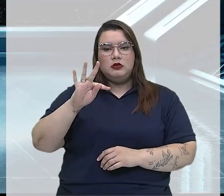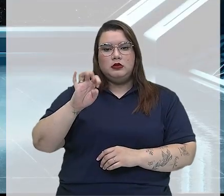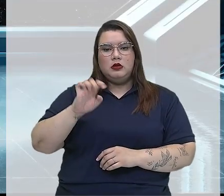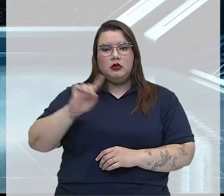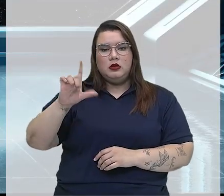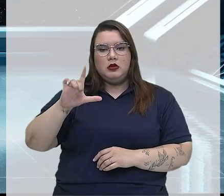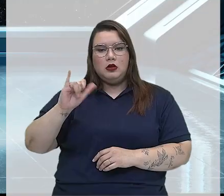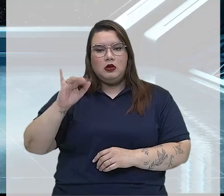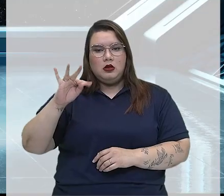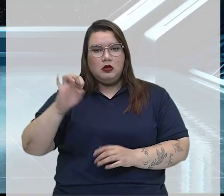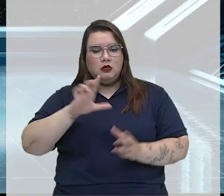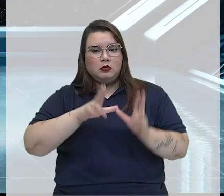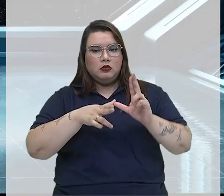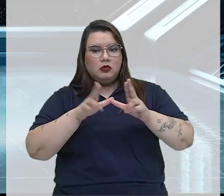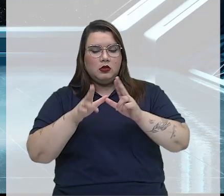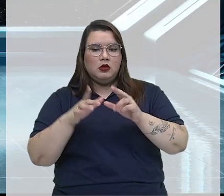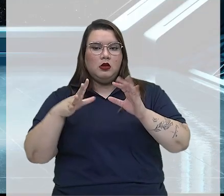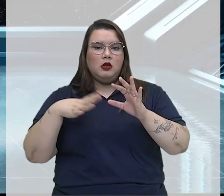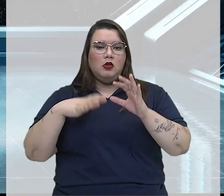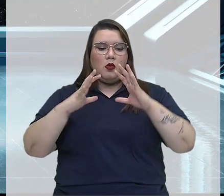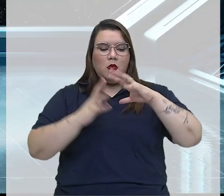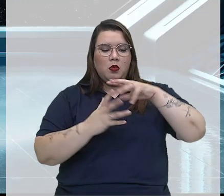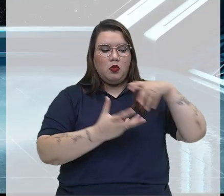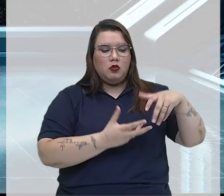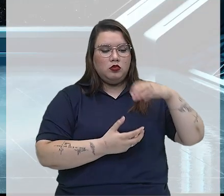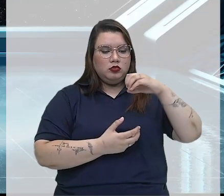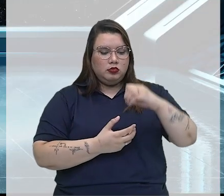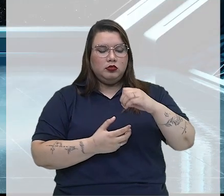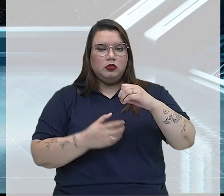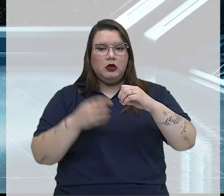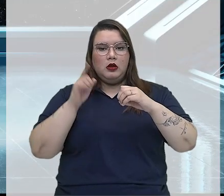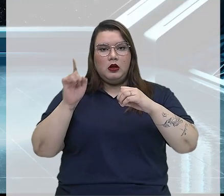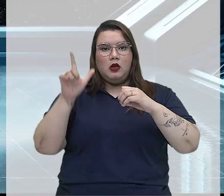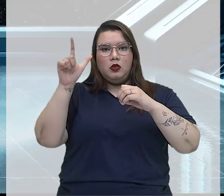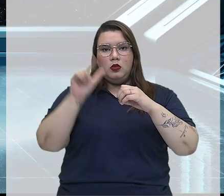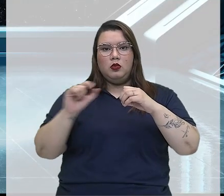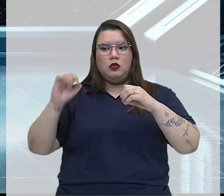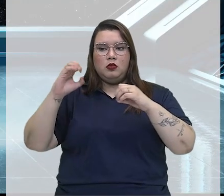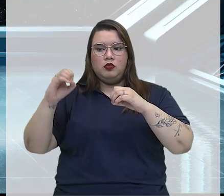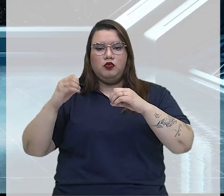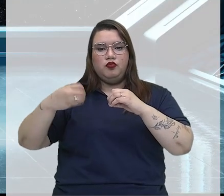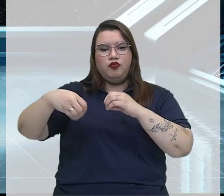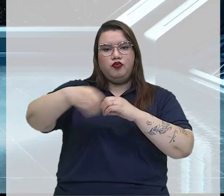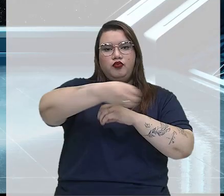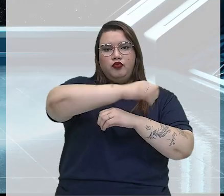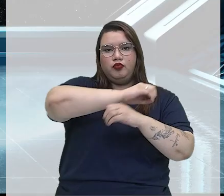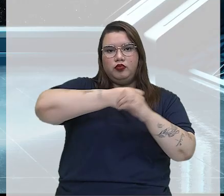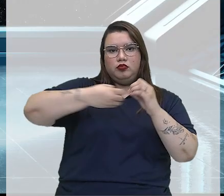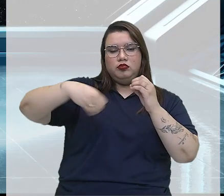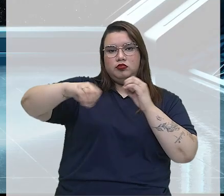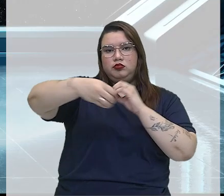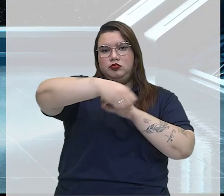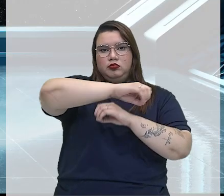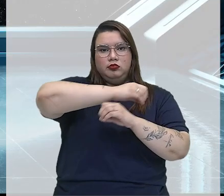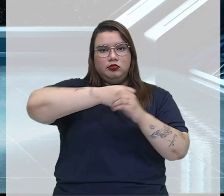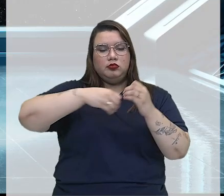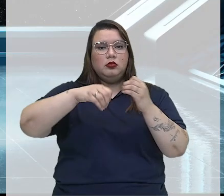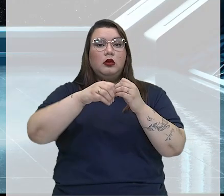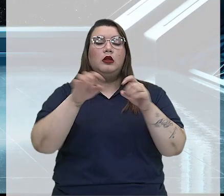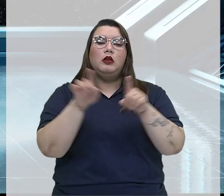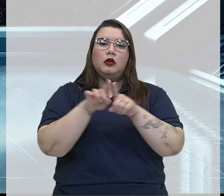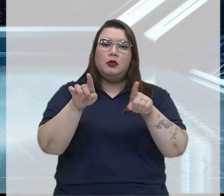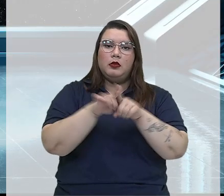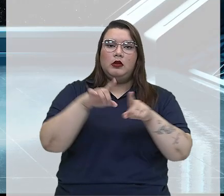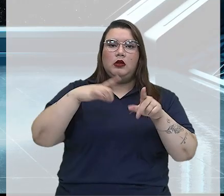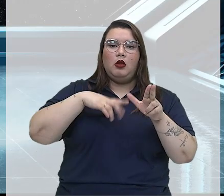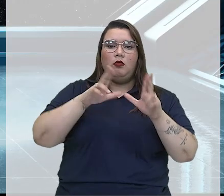Um corpo que orbita um planeta. No caso, o planeta Terra tem esses elementos, esses satélites artificiais,